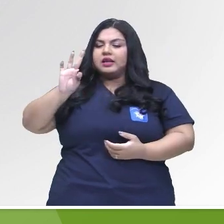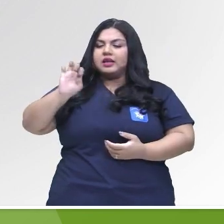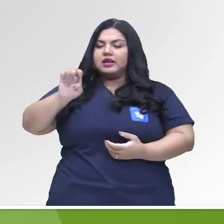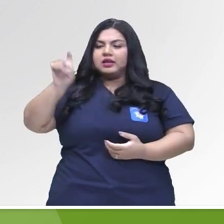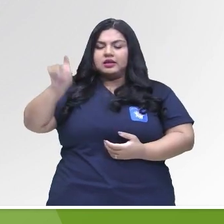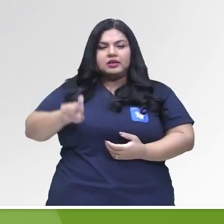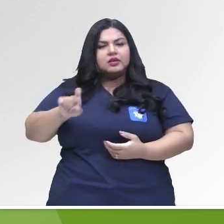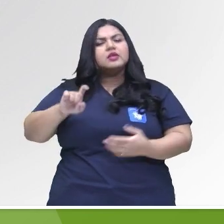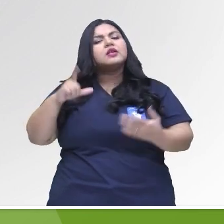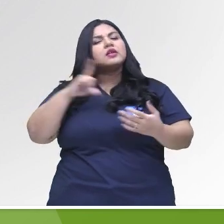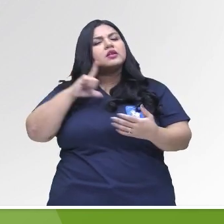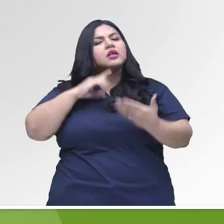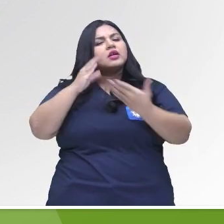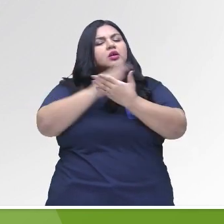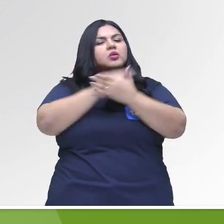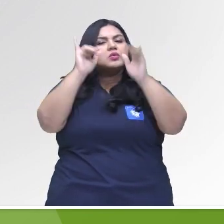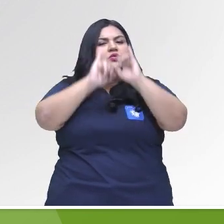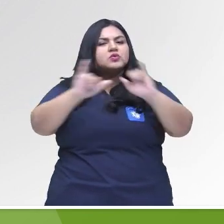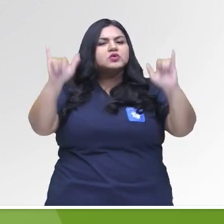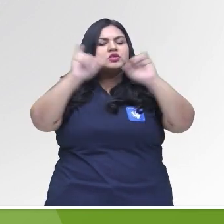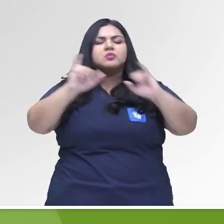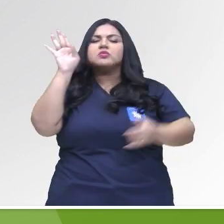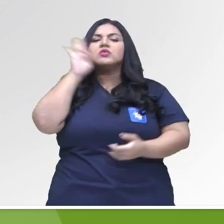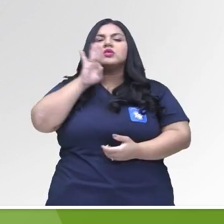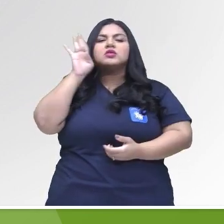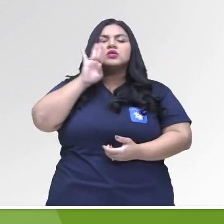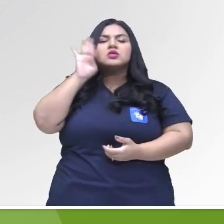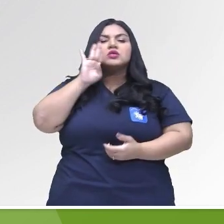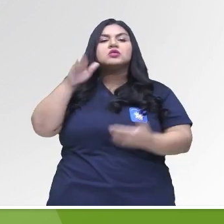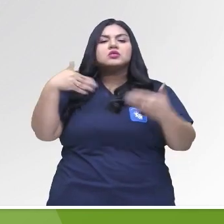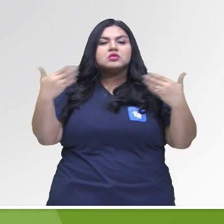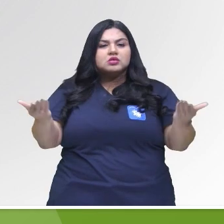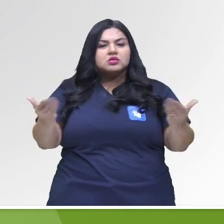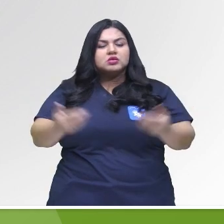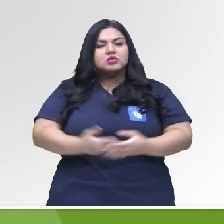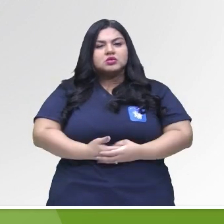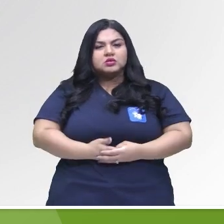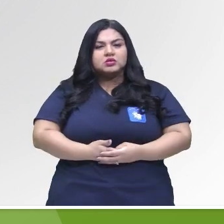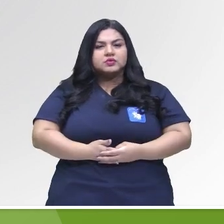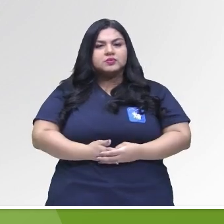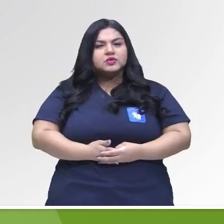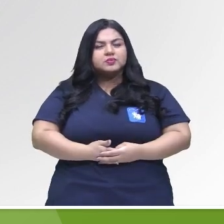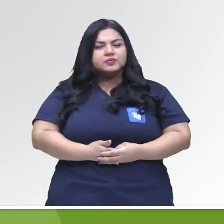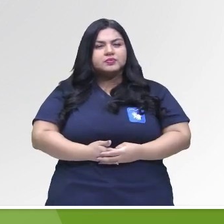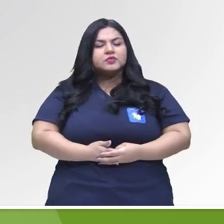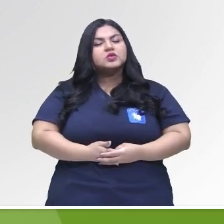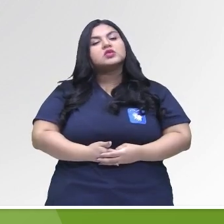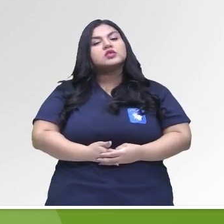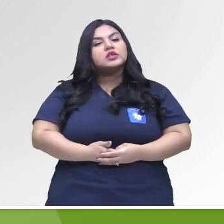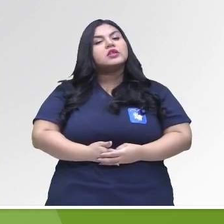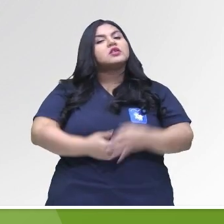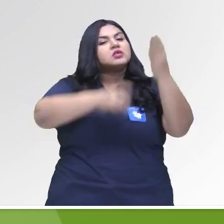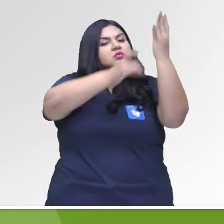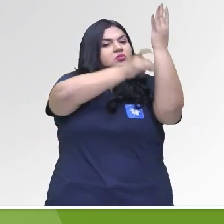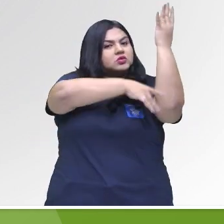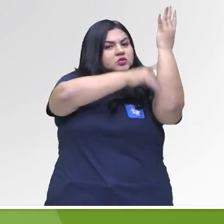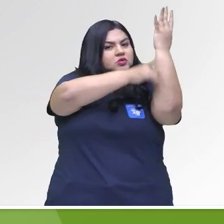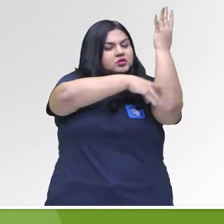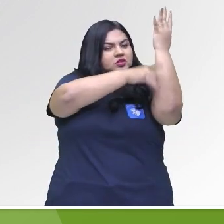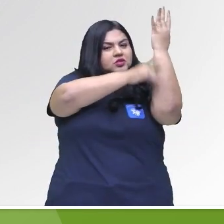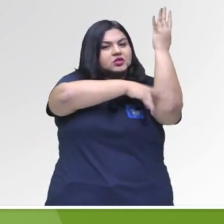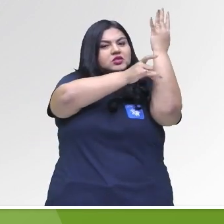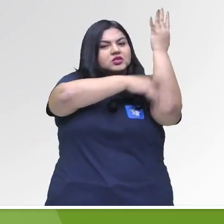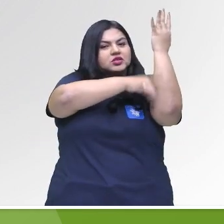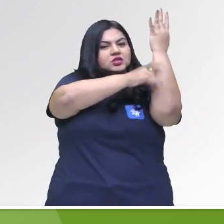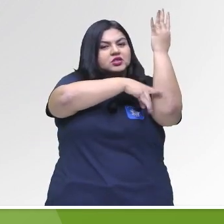tem algumas informações bem legais sobre essa borracha. Então, ela é proveniente do látex, obtido